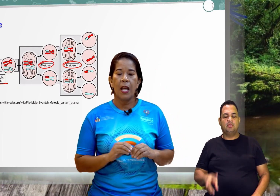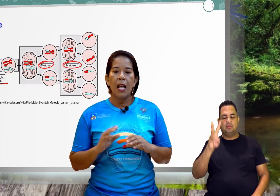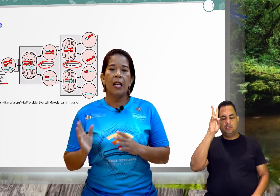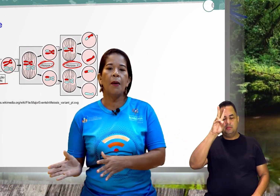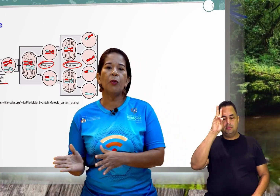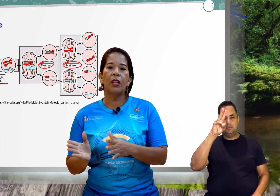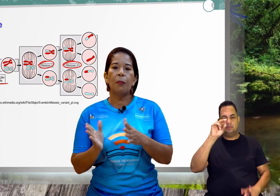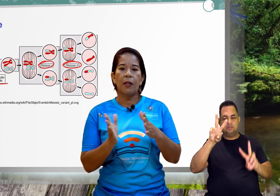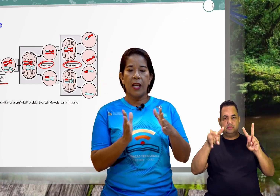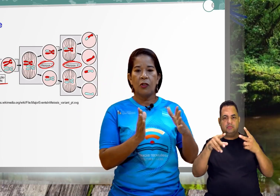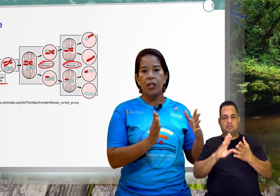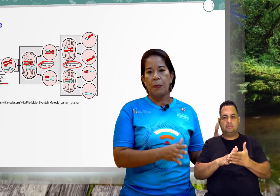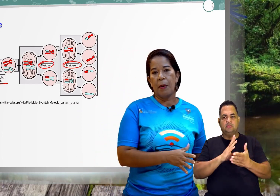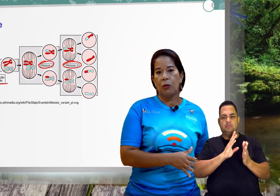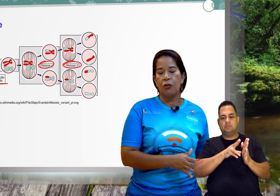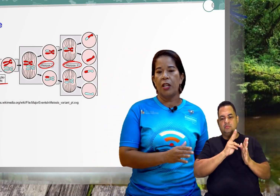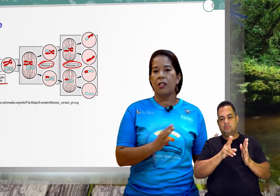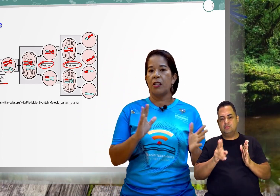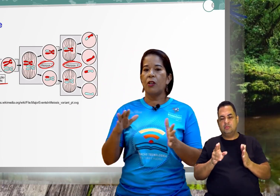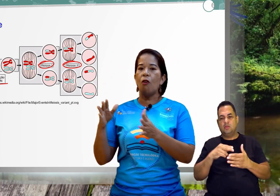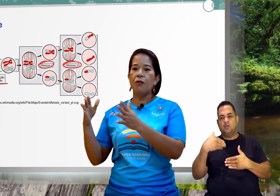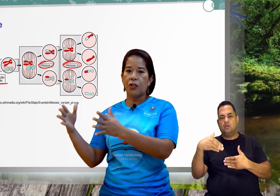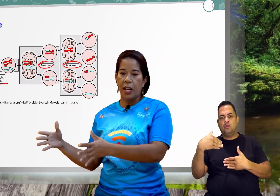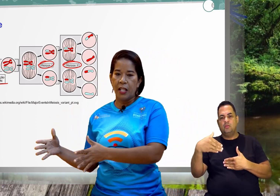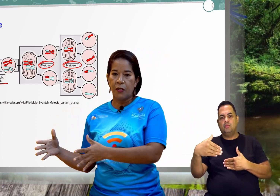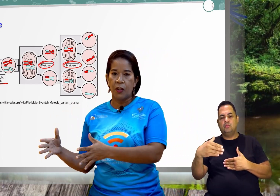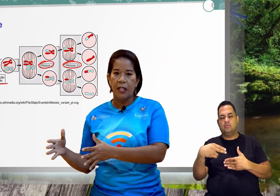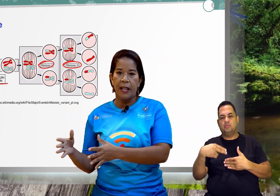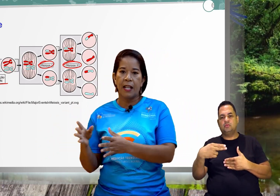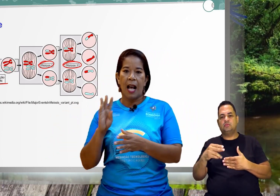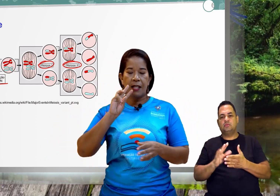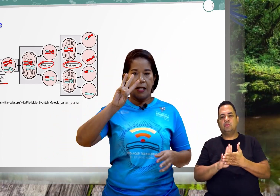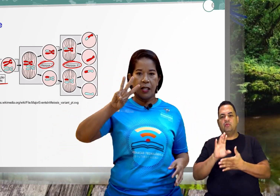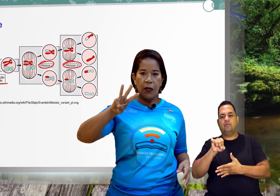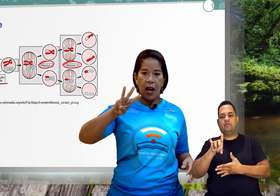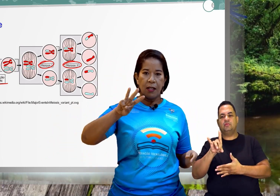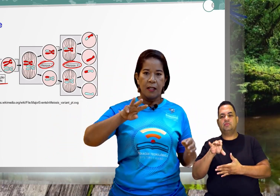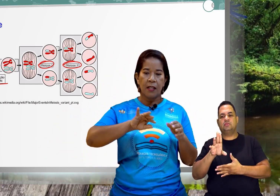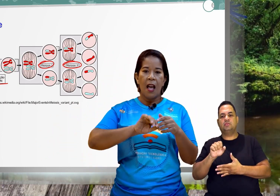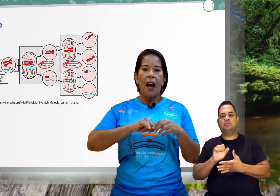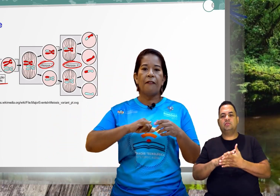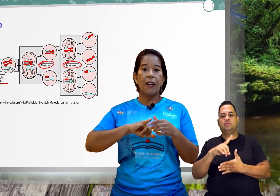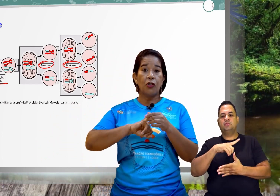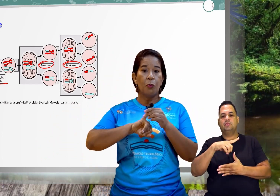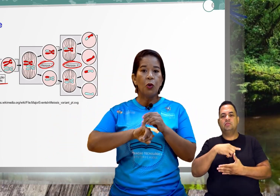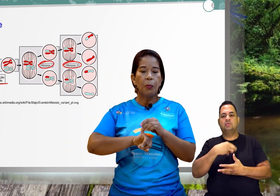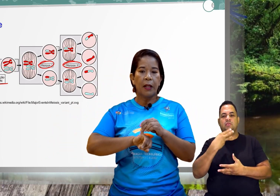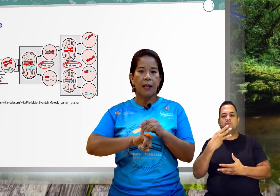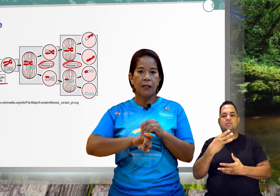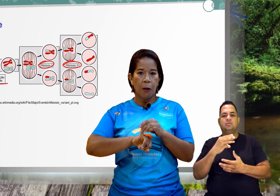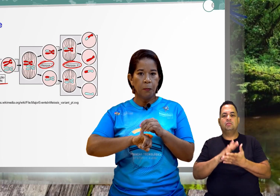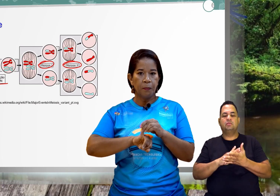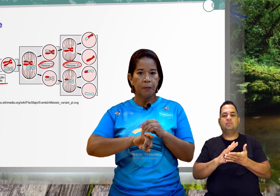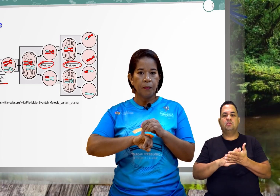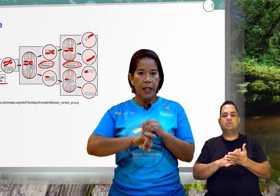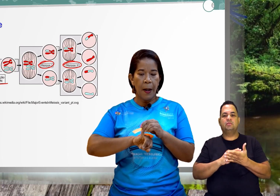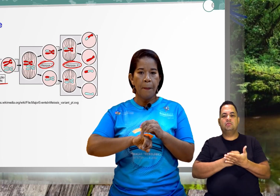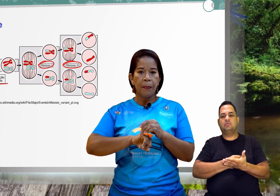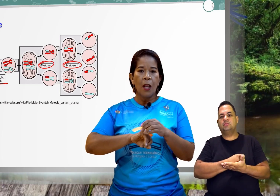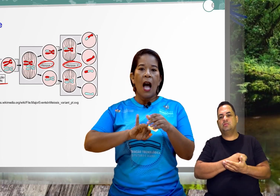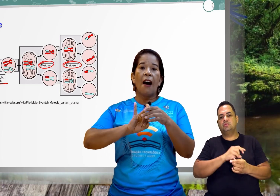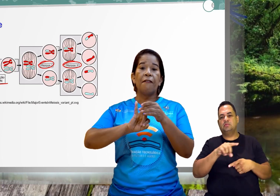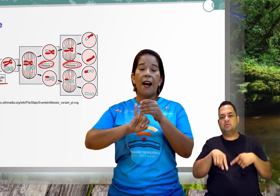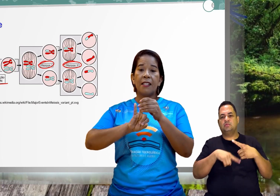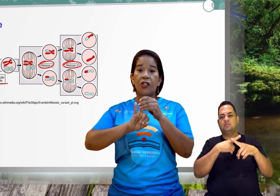situação. Lembram que no processo de espermatogênese e ovogênese você tem as três fases? A fase de multiplicação,